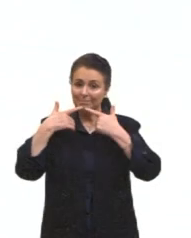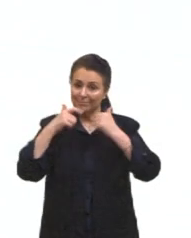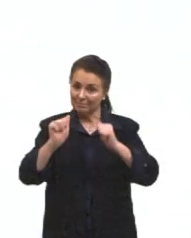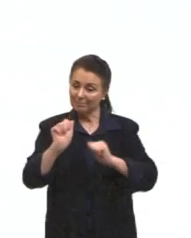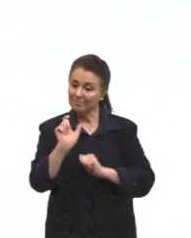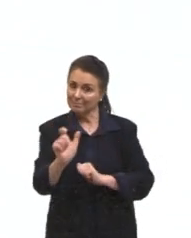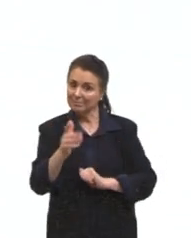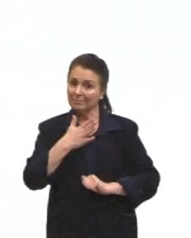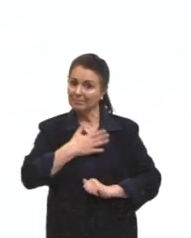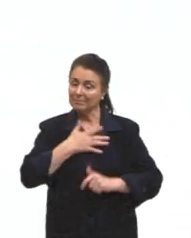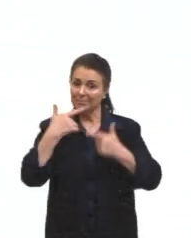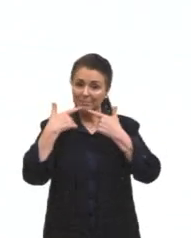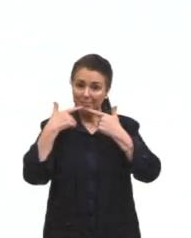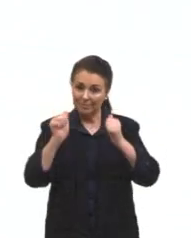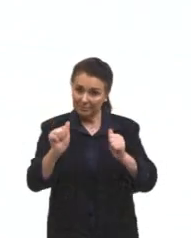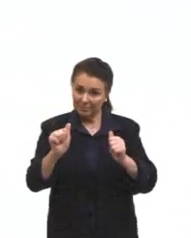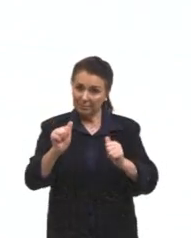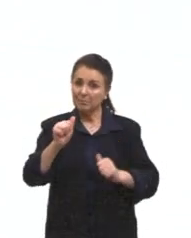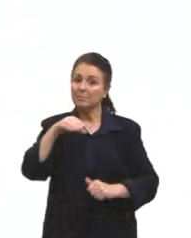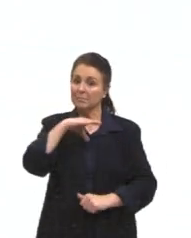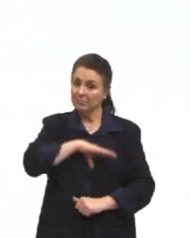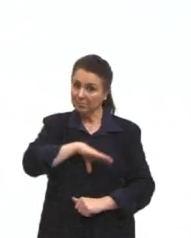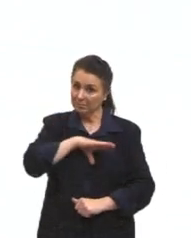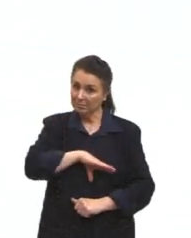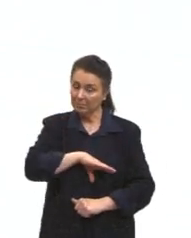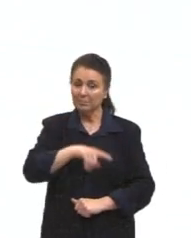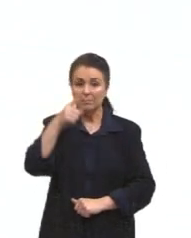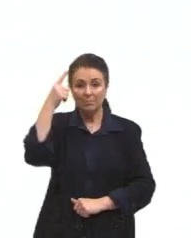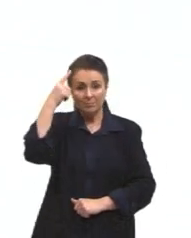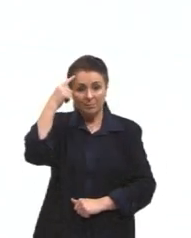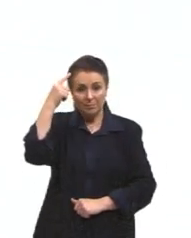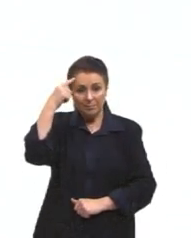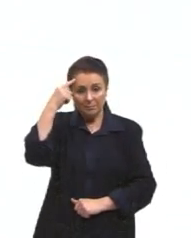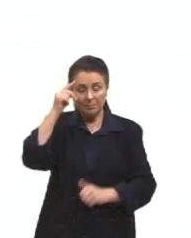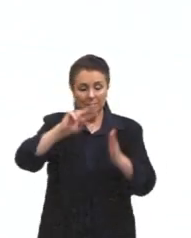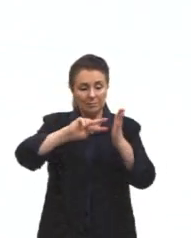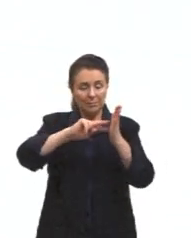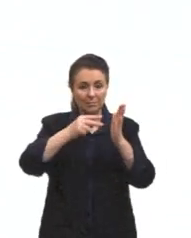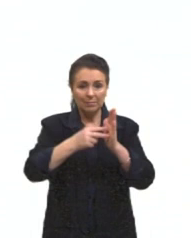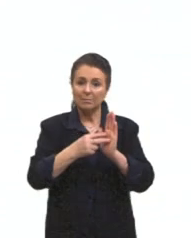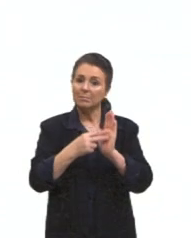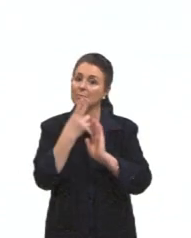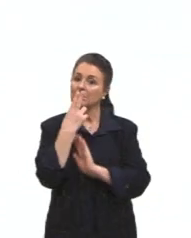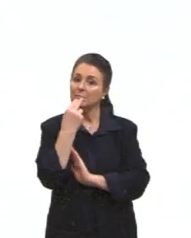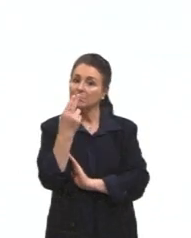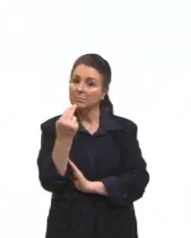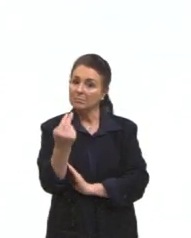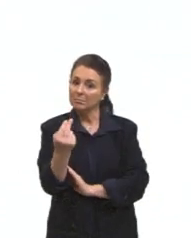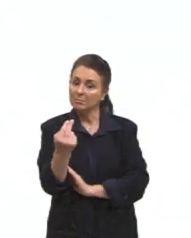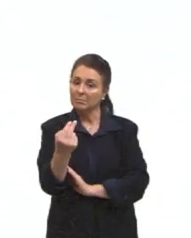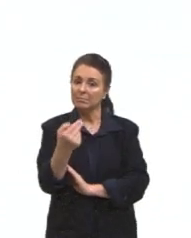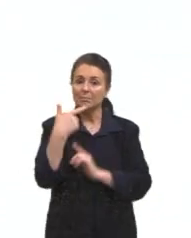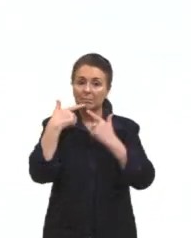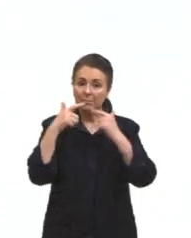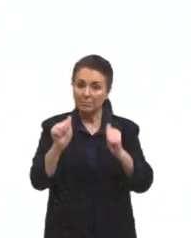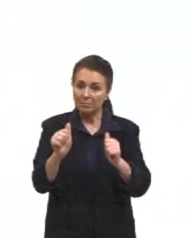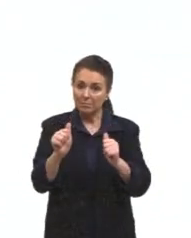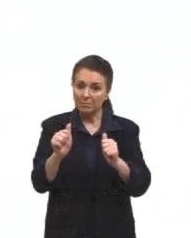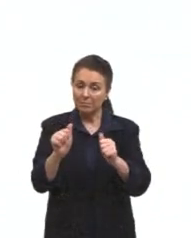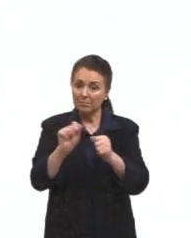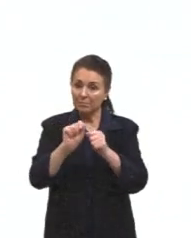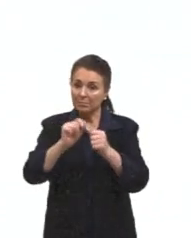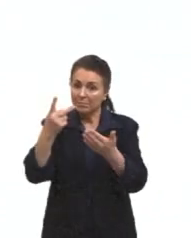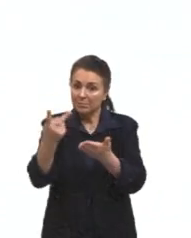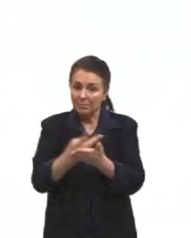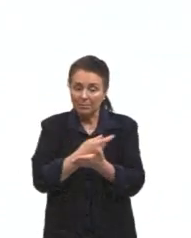língua materna, que é a língua portuguesa, e eu tenho que pensar nos significados da língua inglesa, para que eu não tropece nenhum deles, né? E não tente